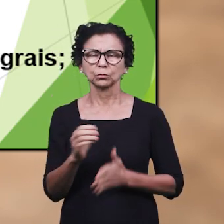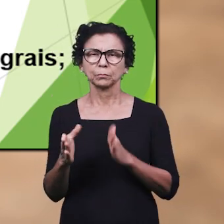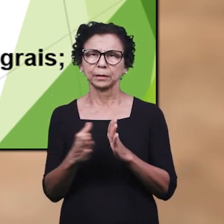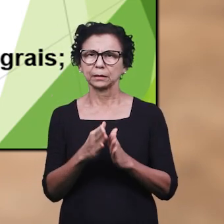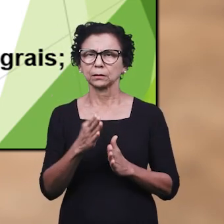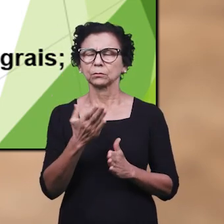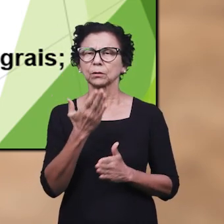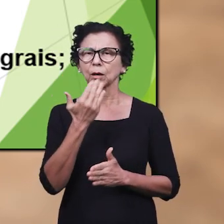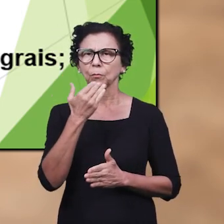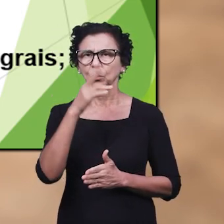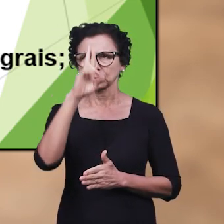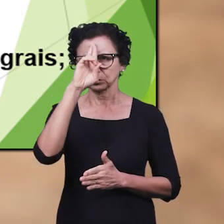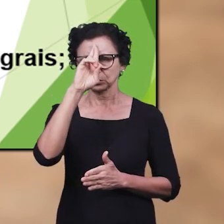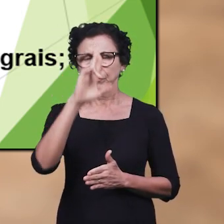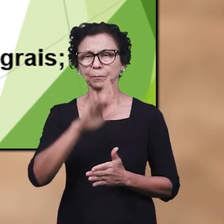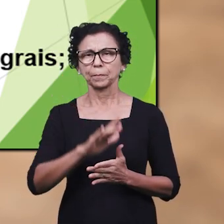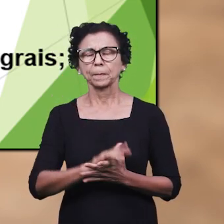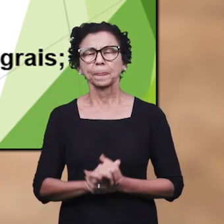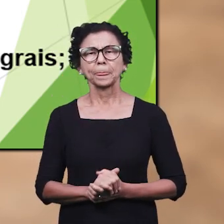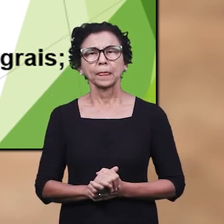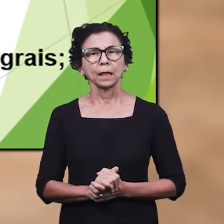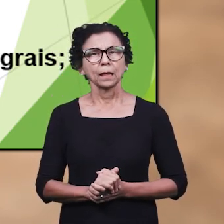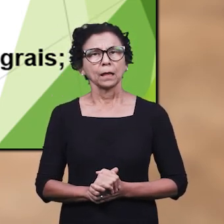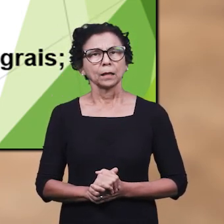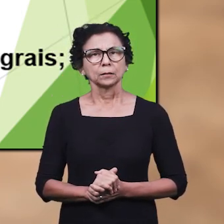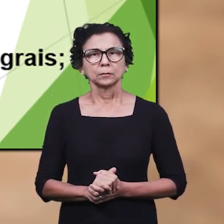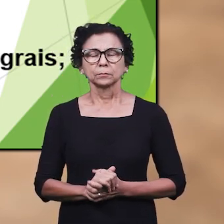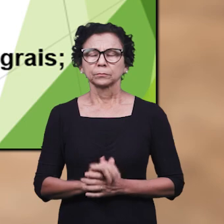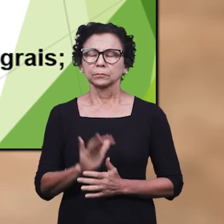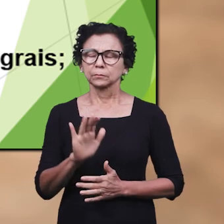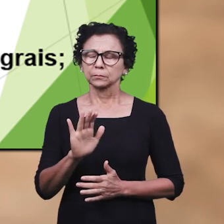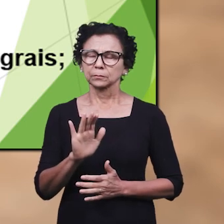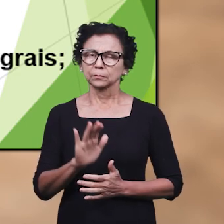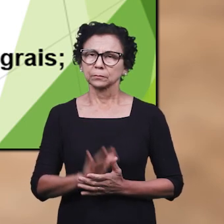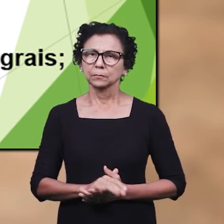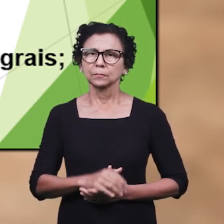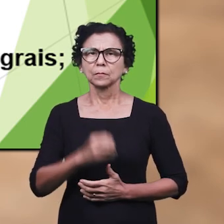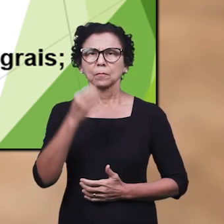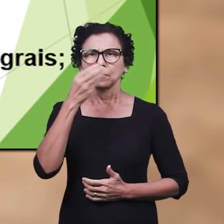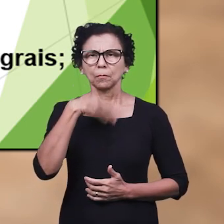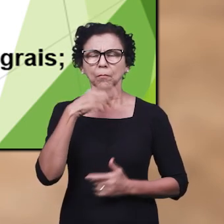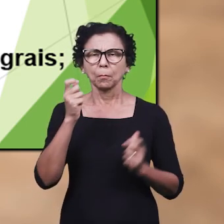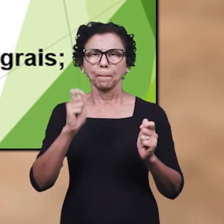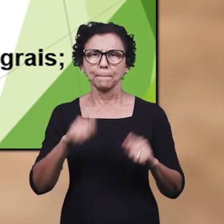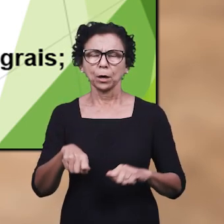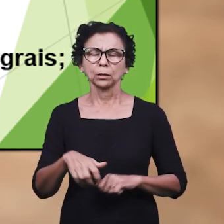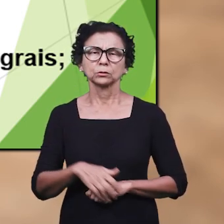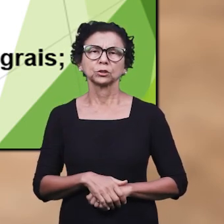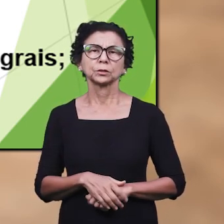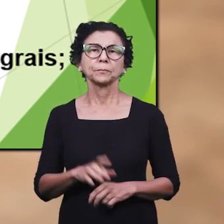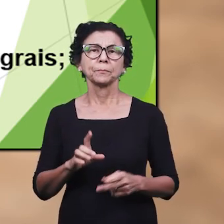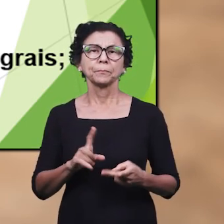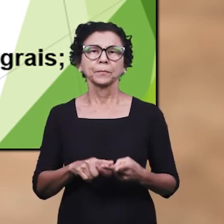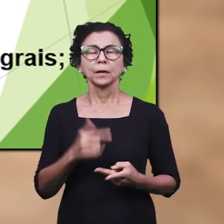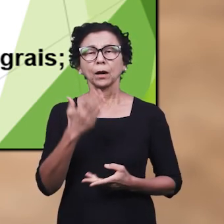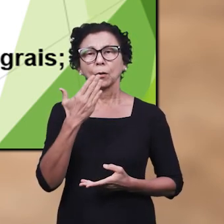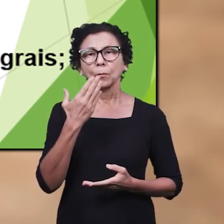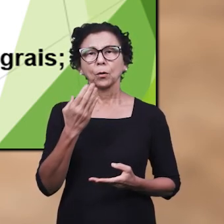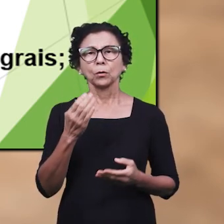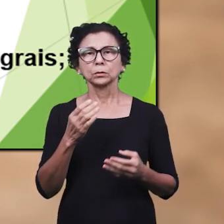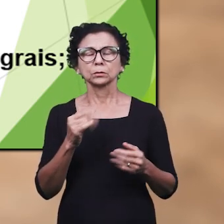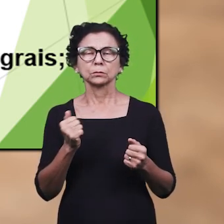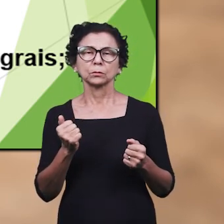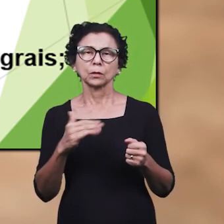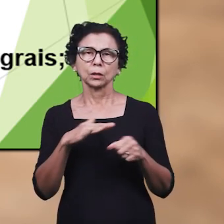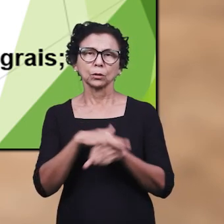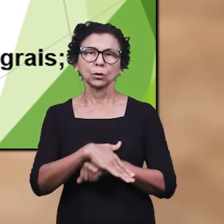almoço, também é muito importante. Sem exageros e que nenhuma fruta seja proibida, né? No almoço e no jantar,